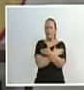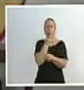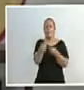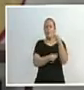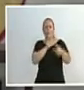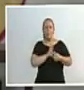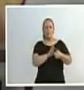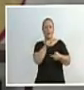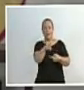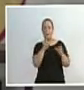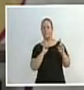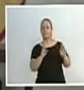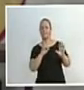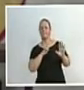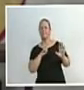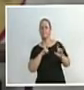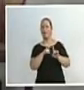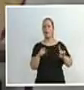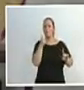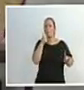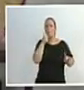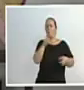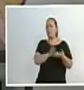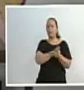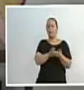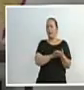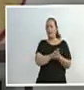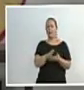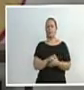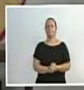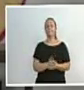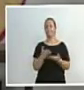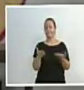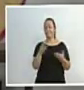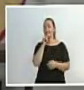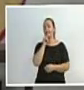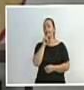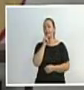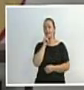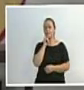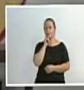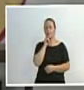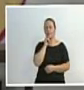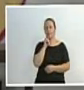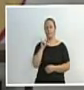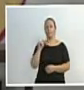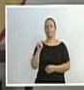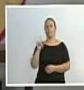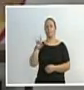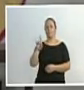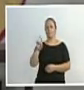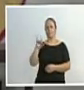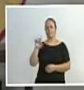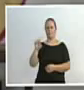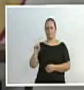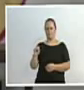não. Vamos utilizar o exemplo do Diese, que para efeito de família nós temos o papai e a mamãe, e